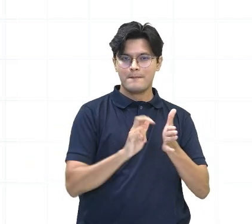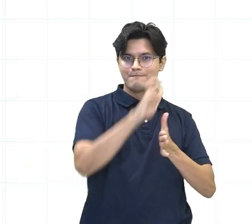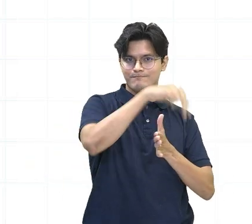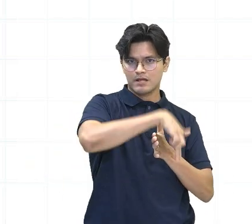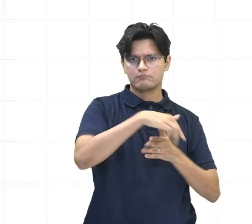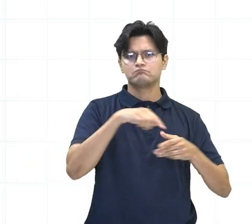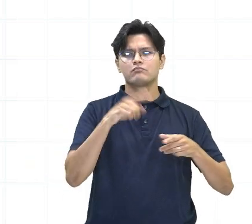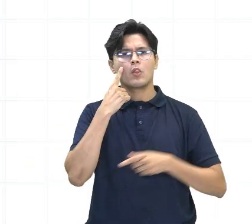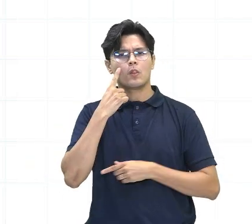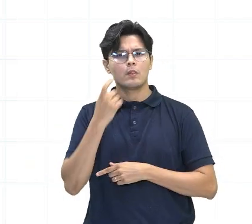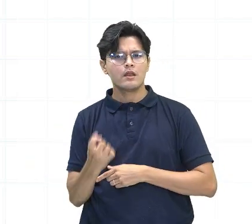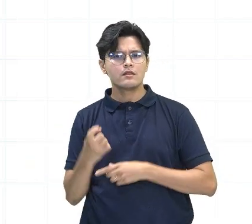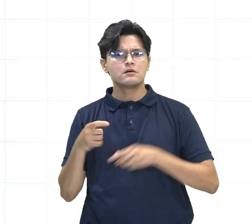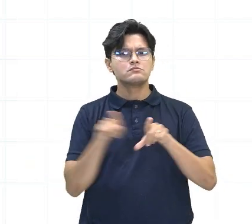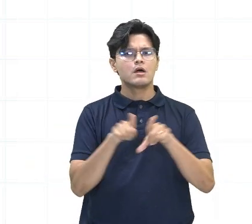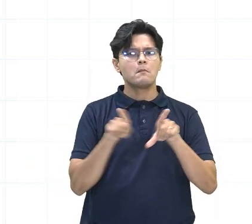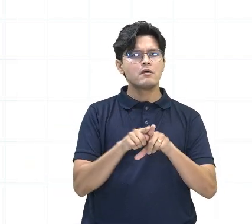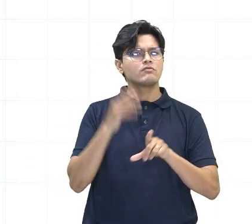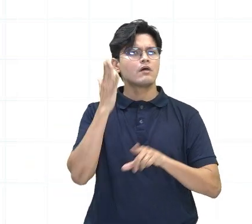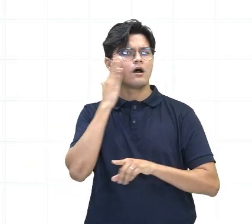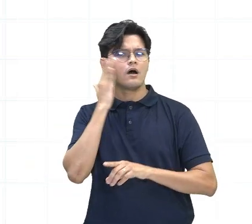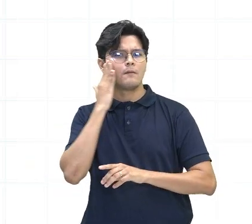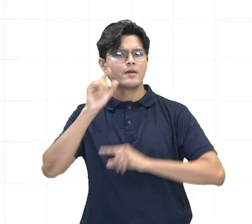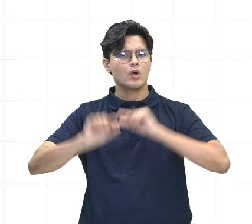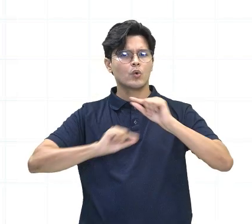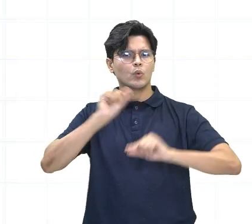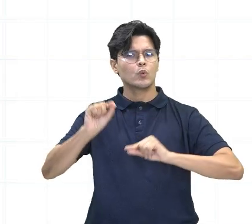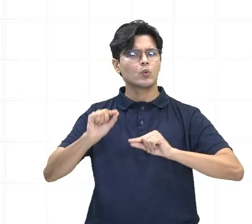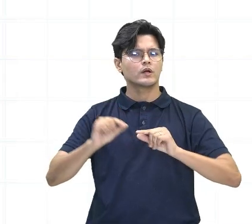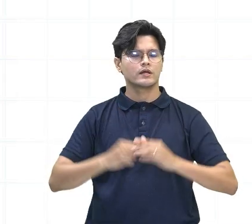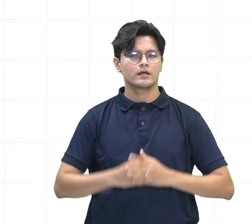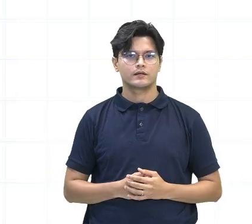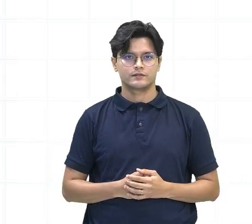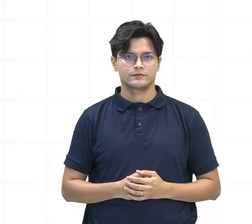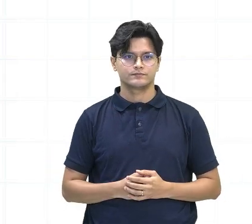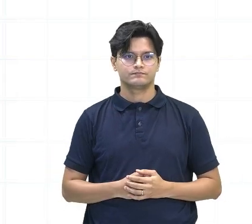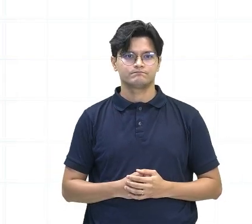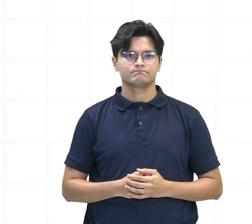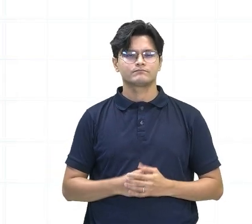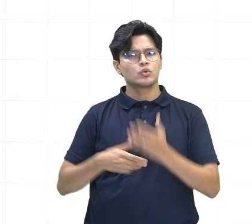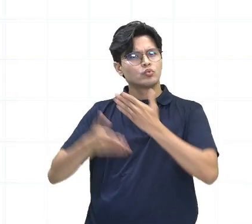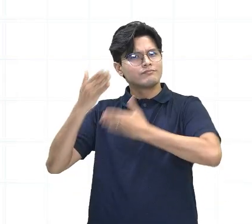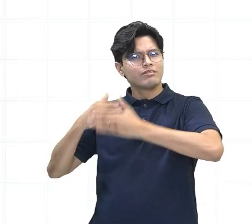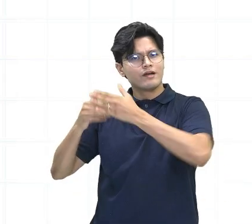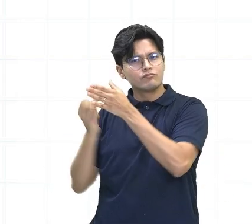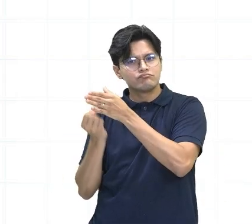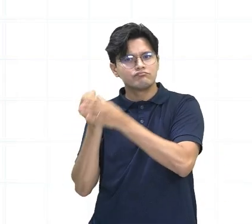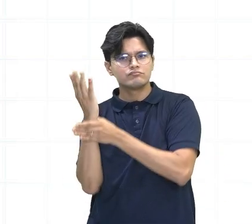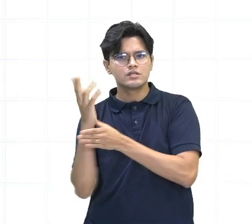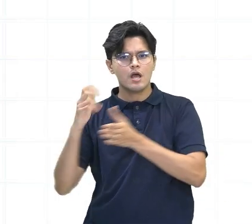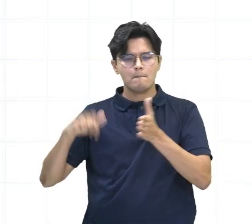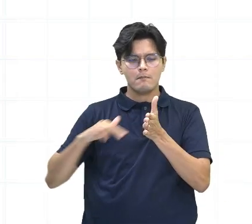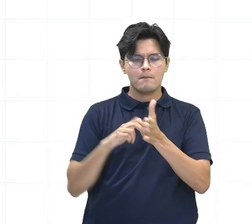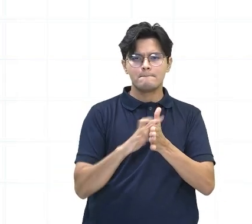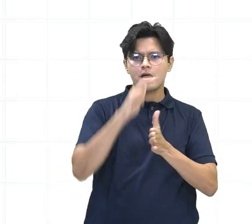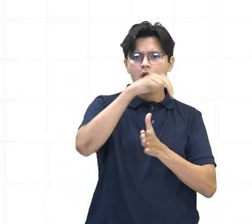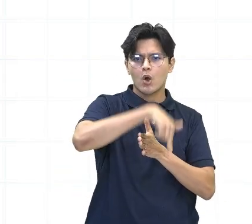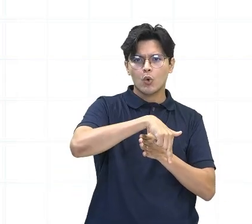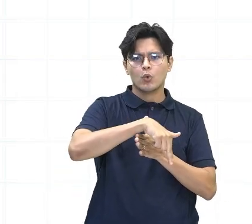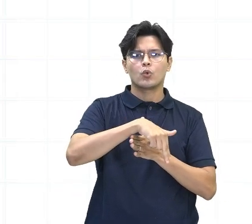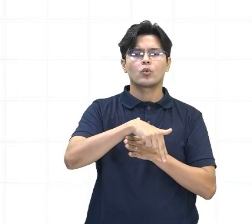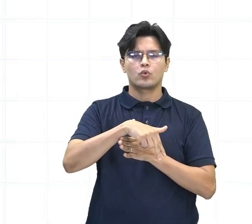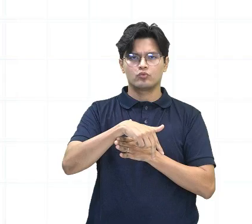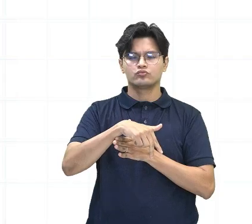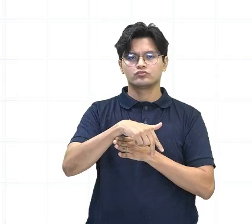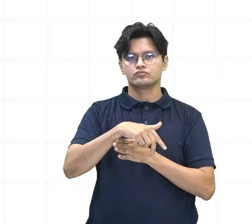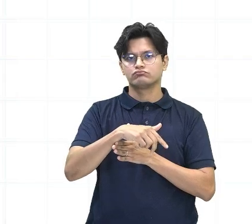Interessante também frisar que quando foi criado, né, lá pelo David Bella, essa modalidade ali de